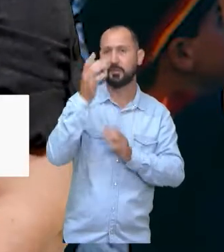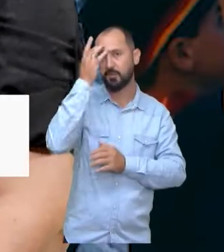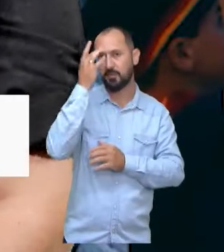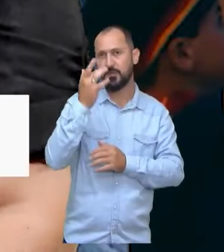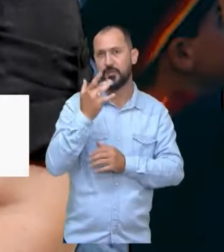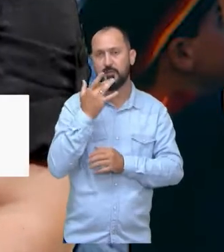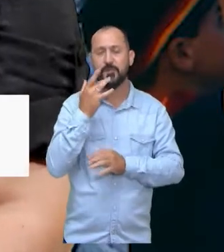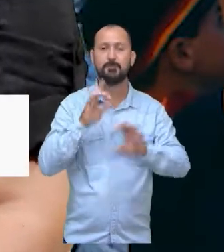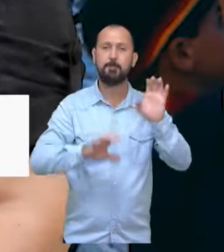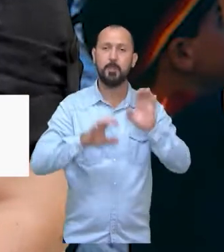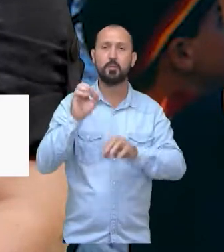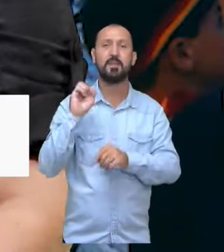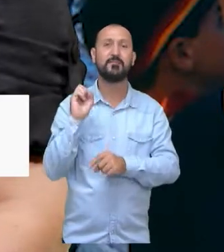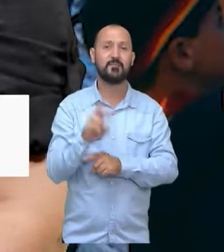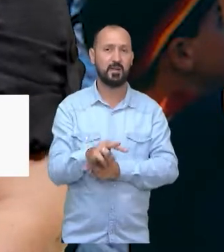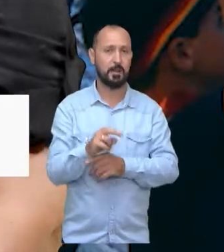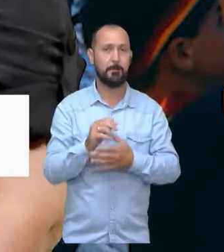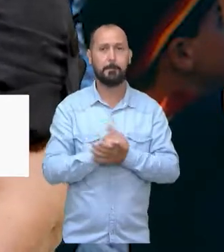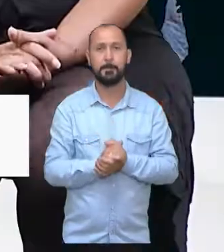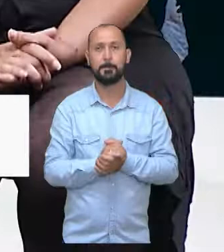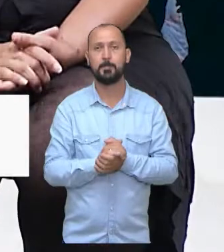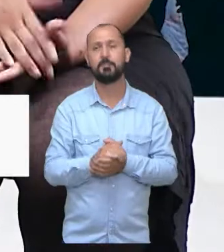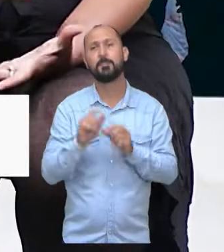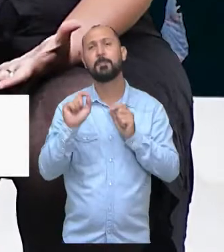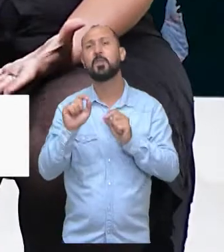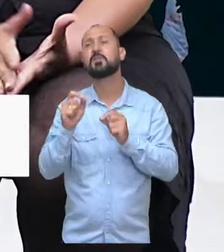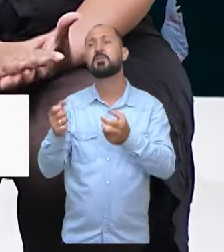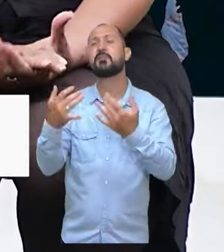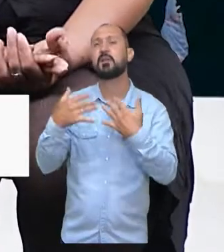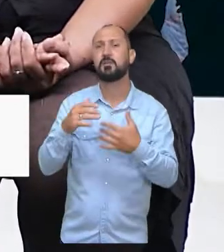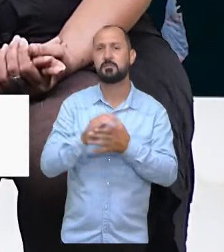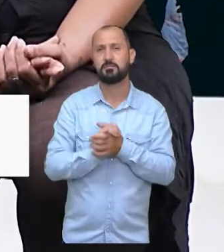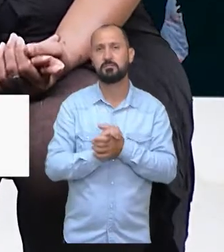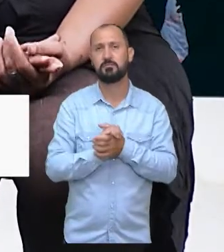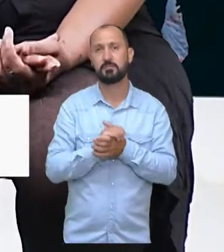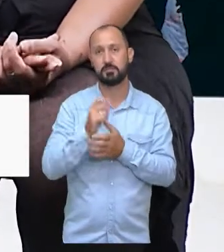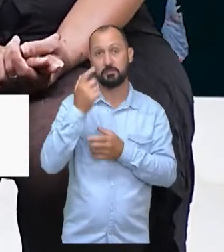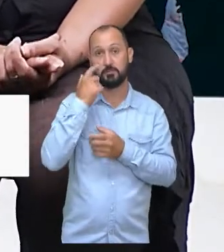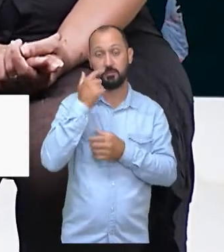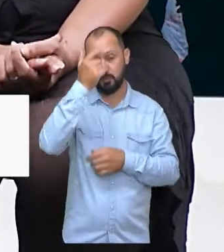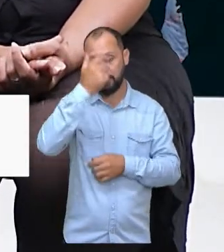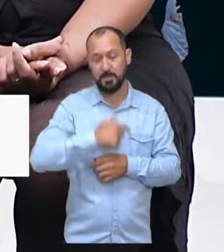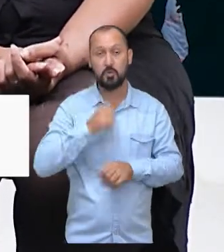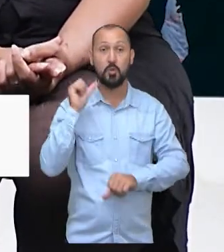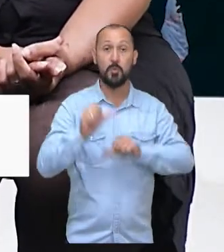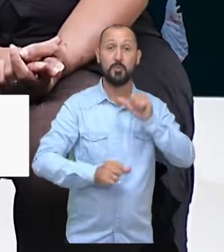o perfil da empresa ou o perfil da vaga, né? Do que exatamente você está falando? Se for se